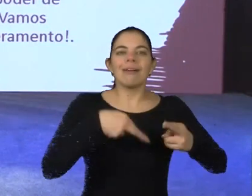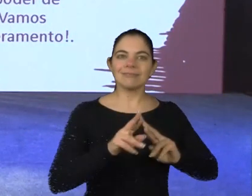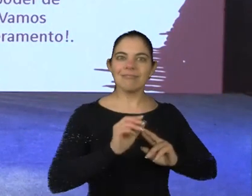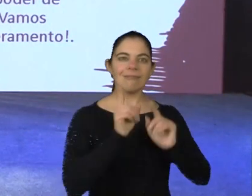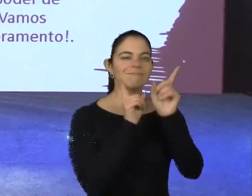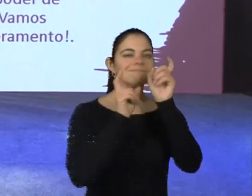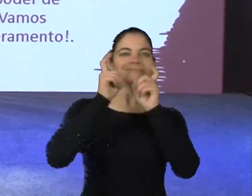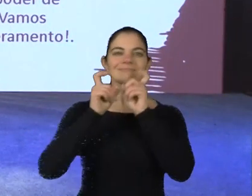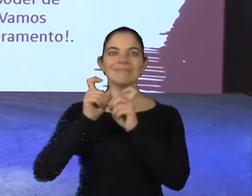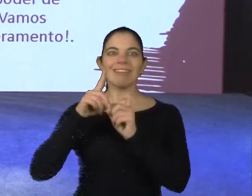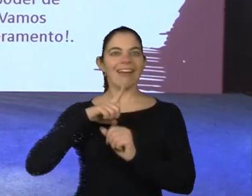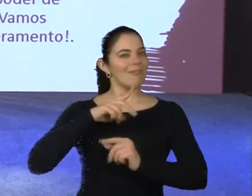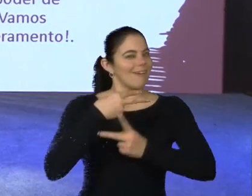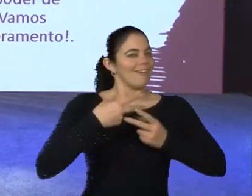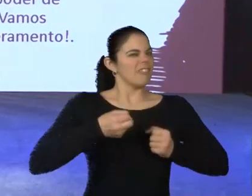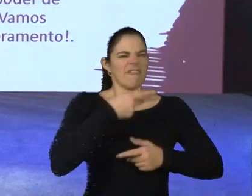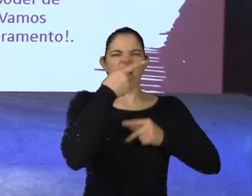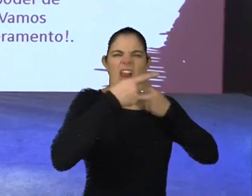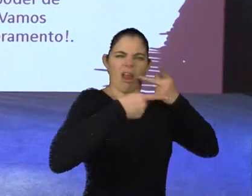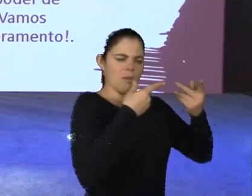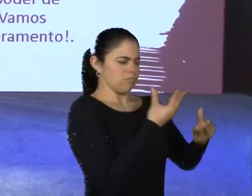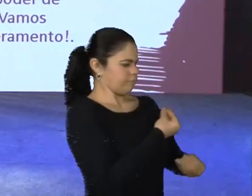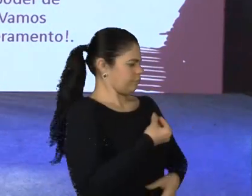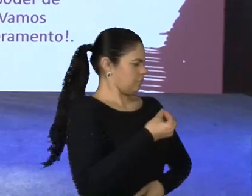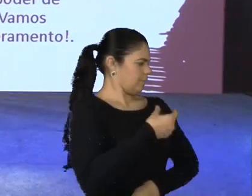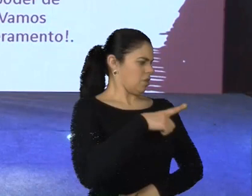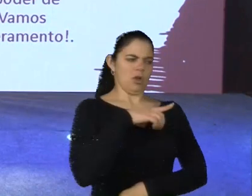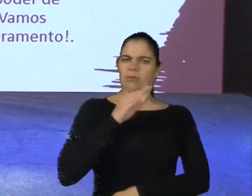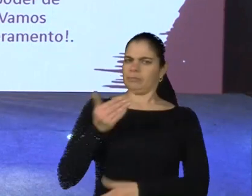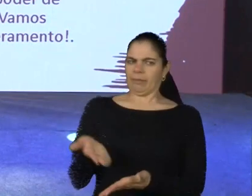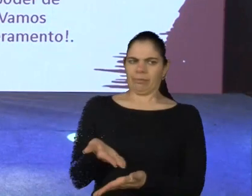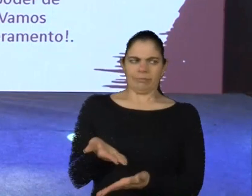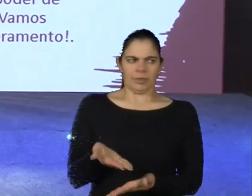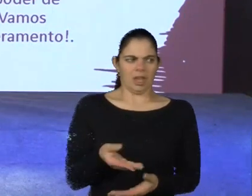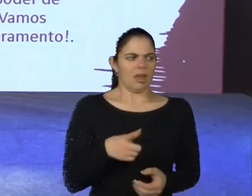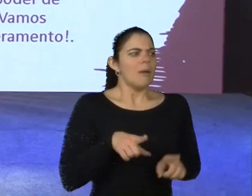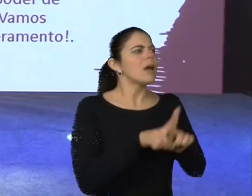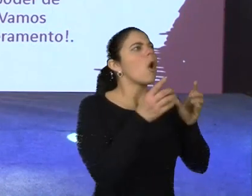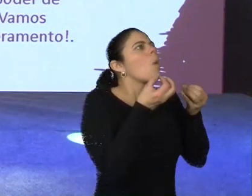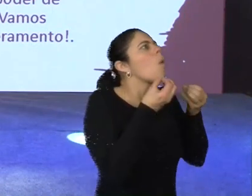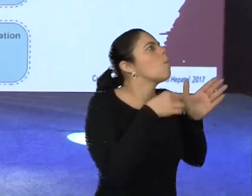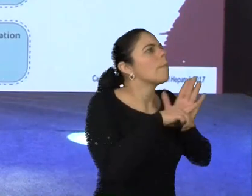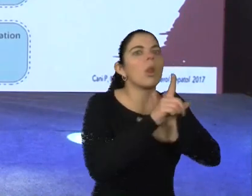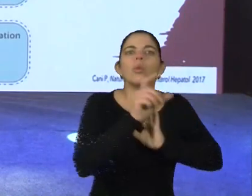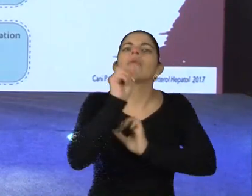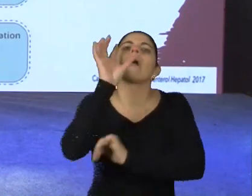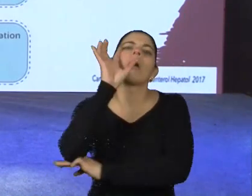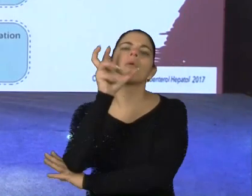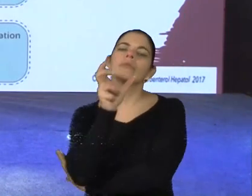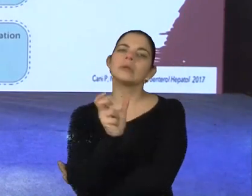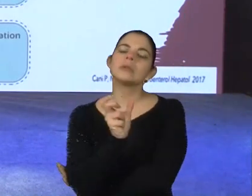expressão, isso é algo que vem sendo falado muito ultimamente, mas e aí, como que isso acontece?